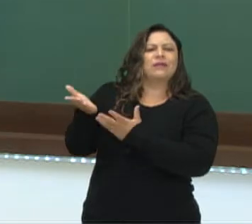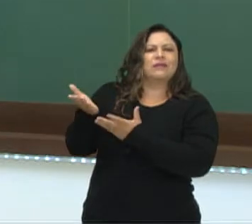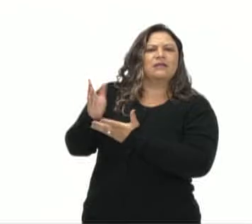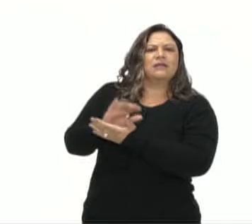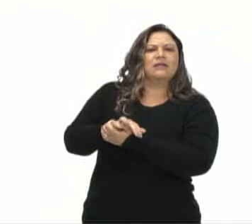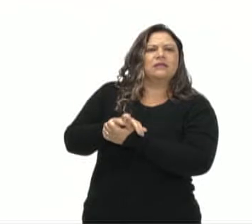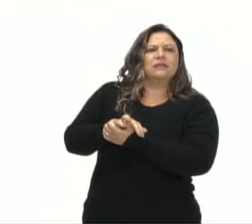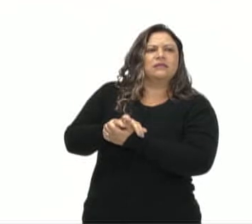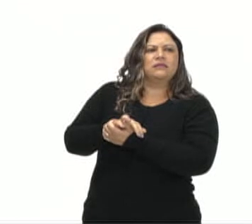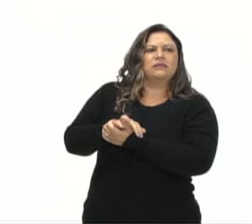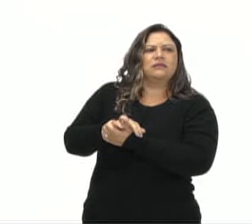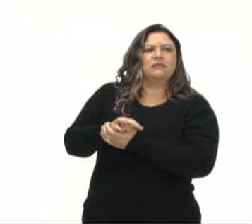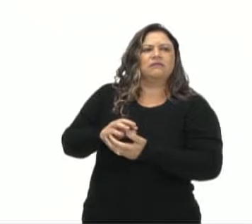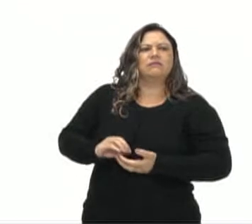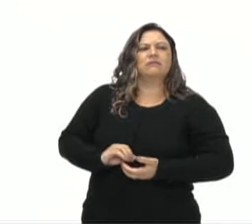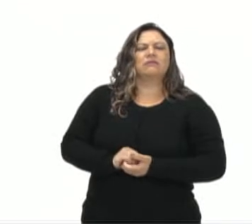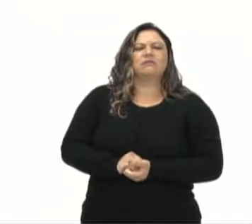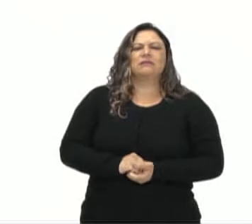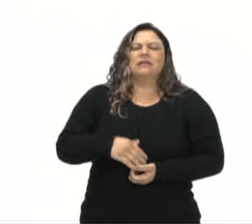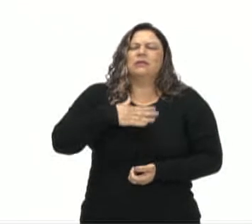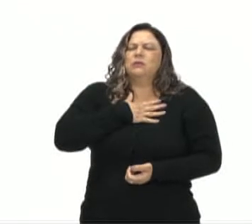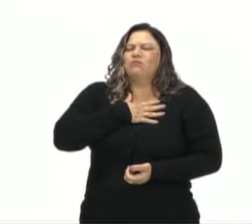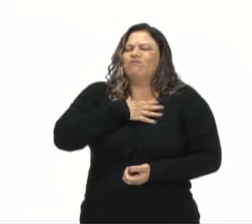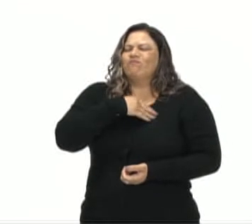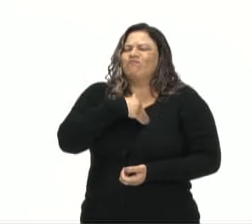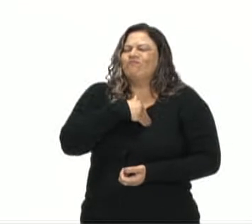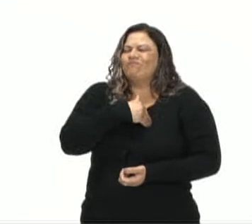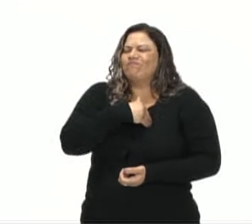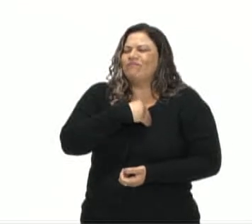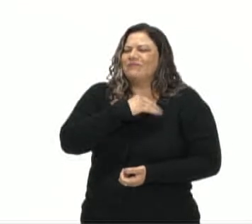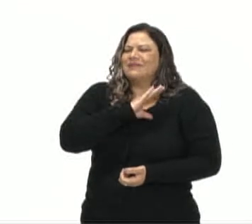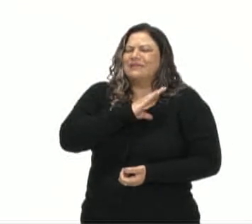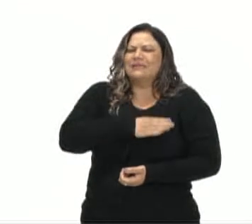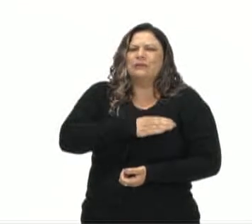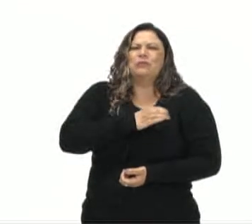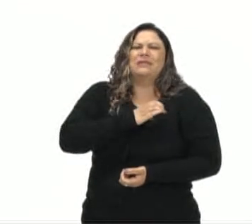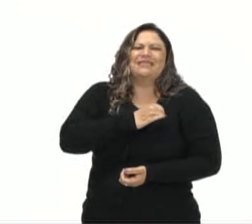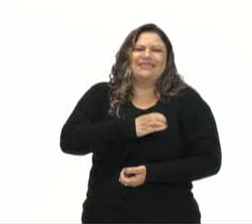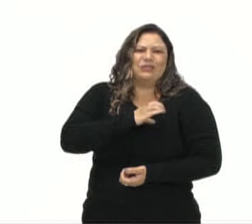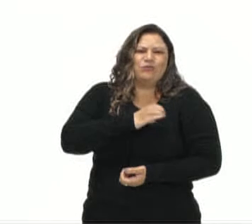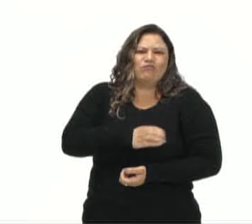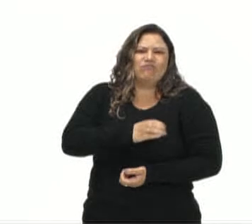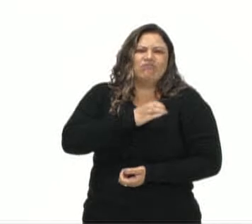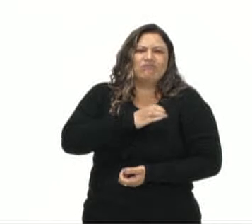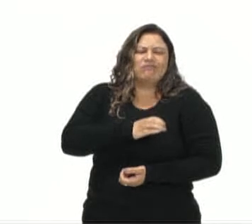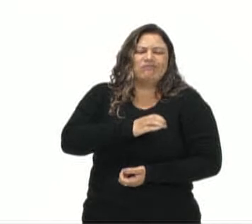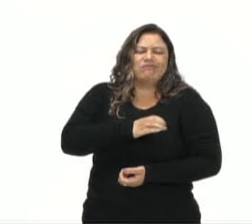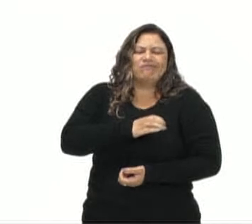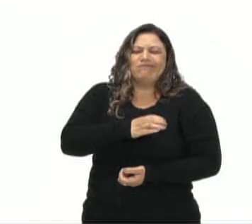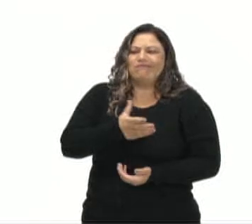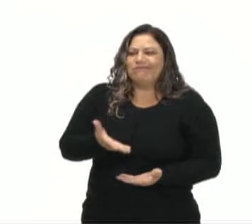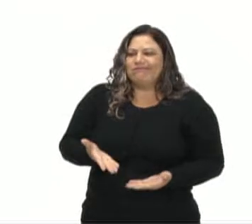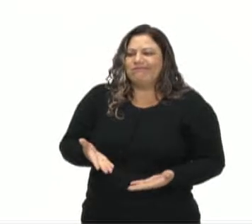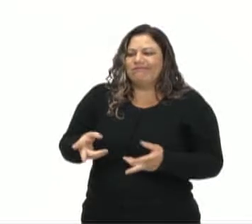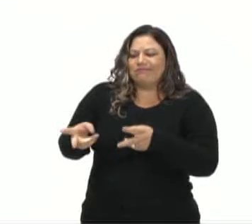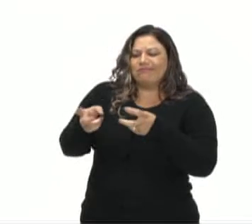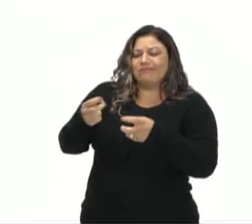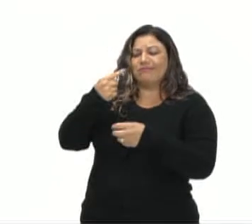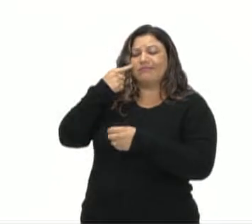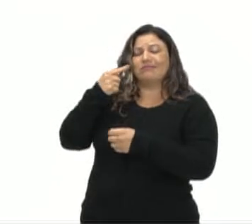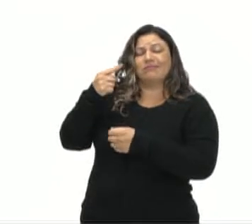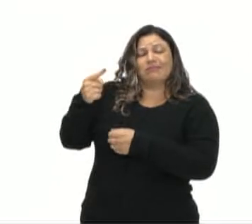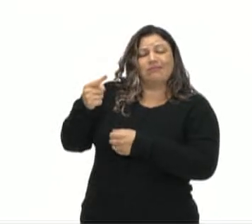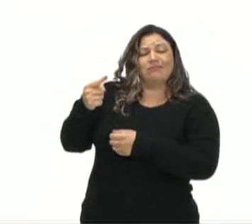me parte el alma, me parte el alma. Observem aqui essa fala. Me parte